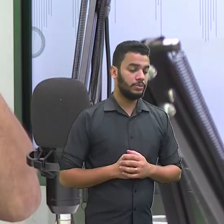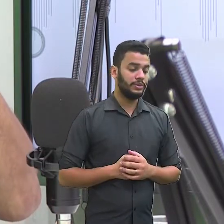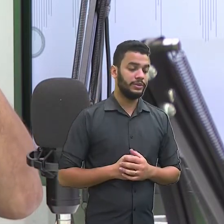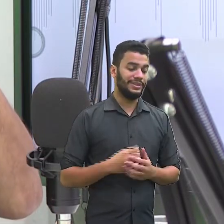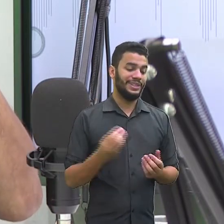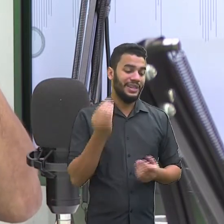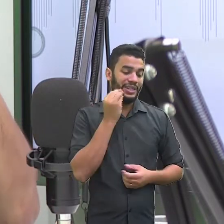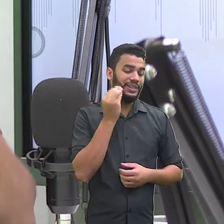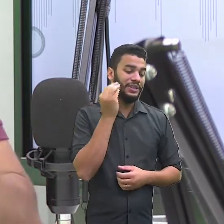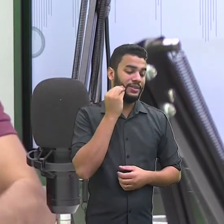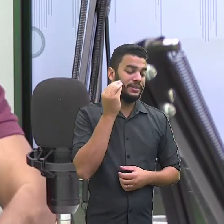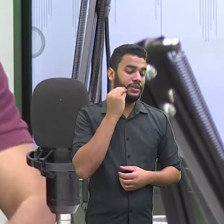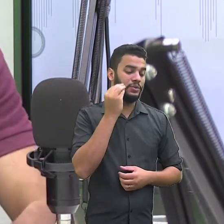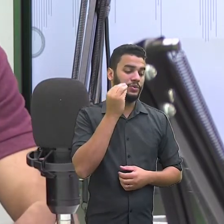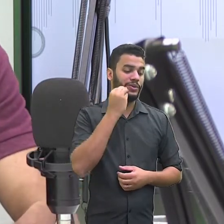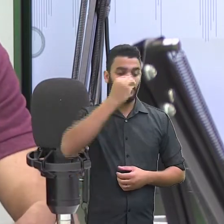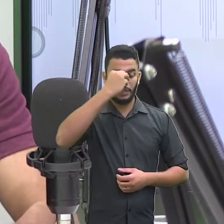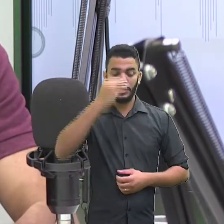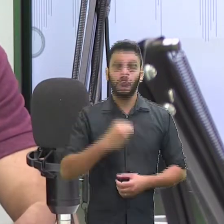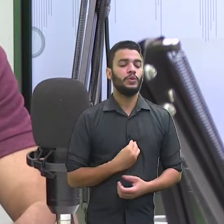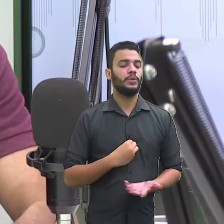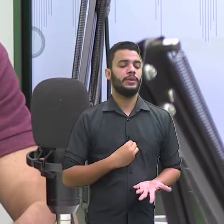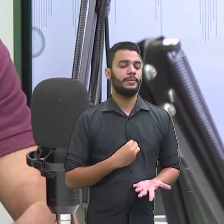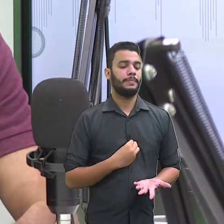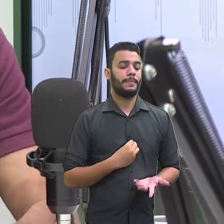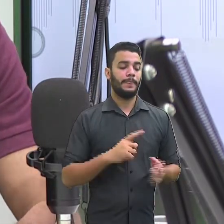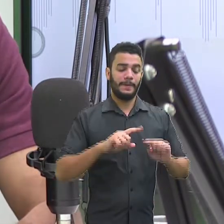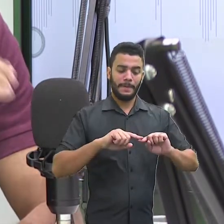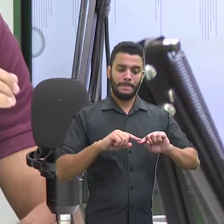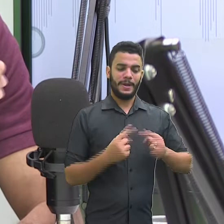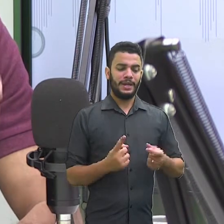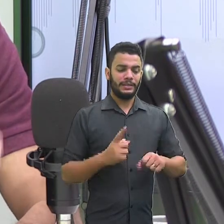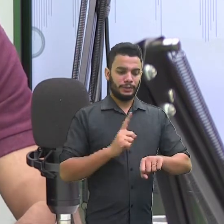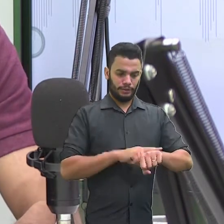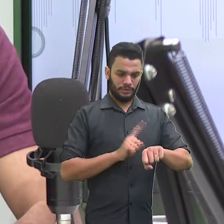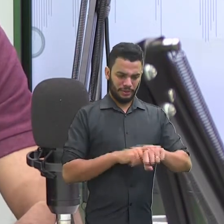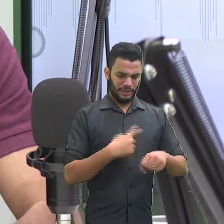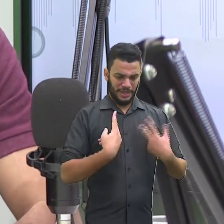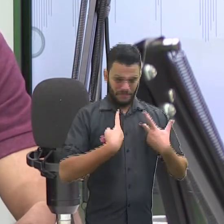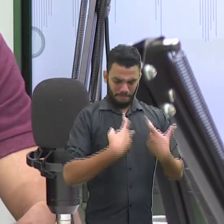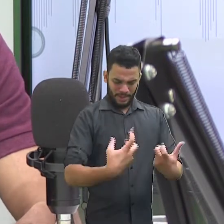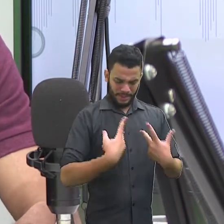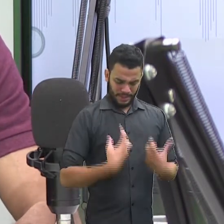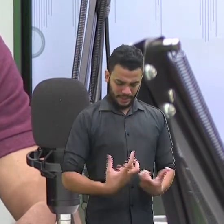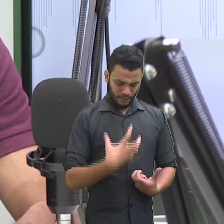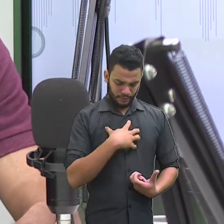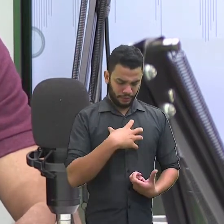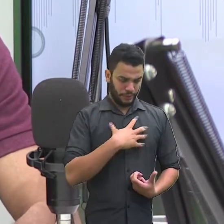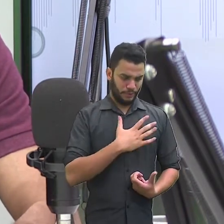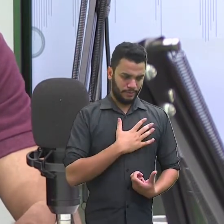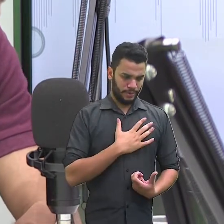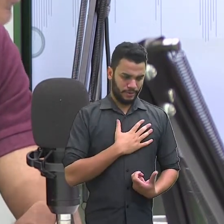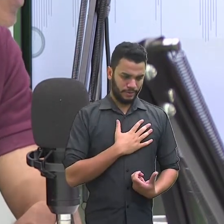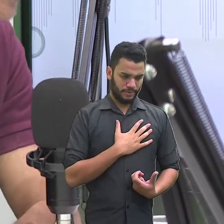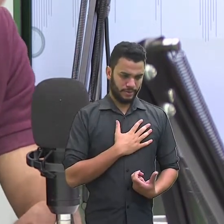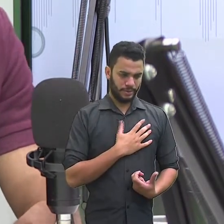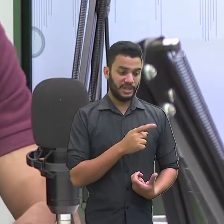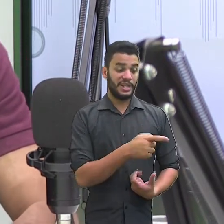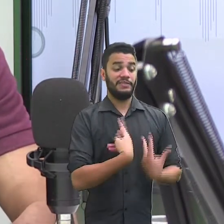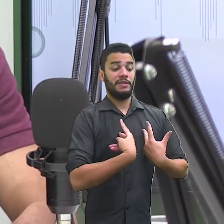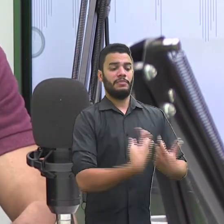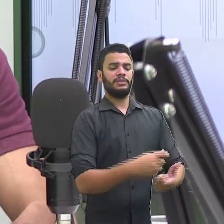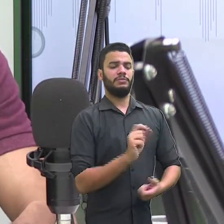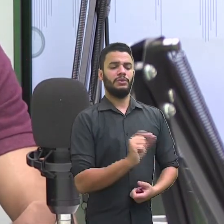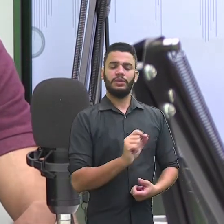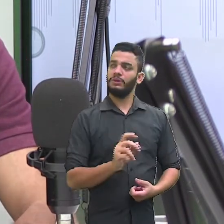ouvidos tapados para os nossos conselhos, mas eles estão com os olhos abertos para os nossos exemplos. Então, de nada adianta eu dizer para